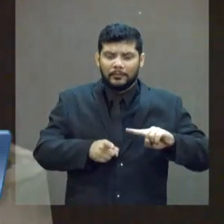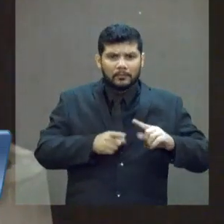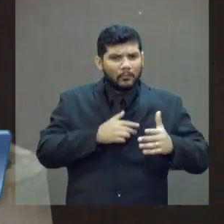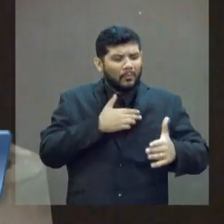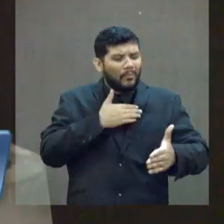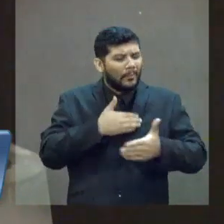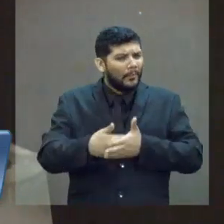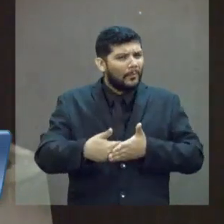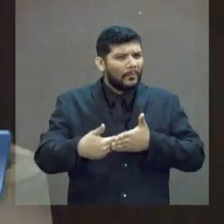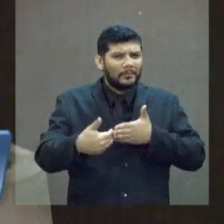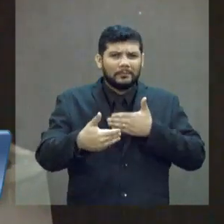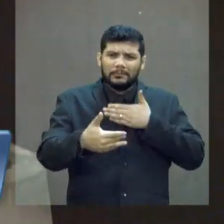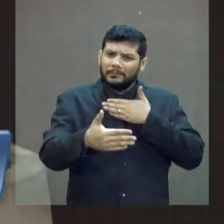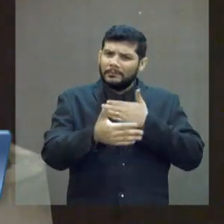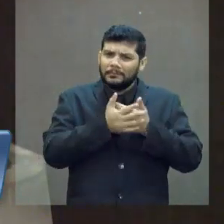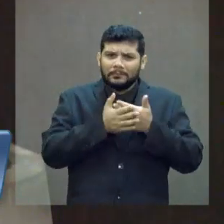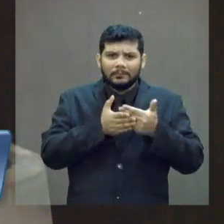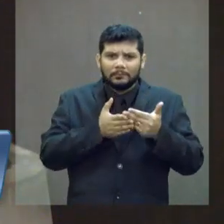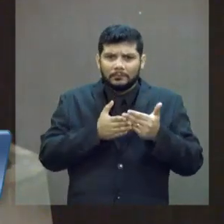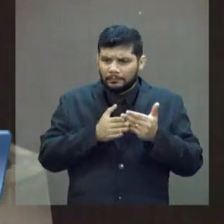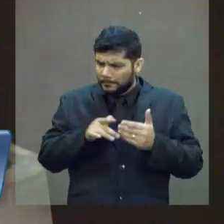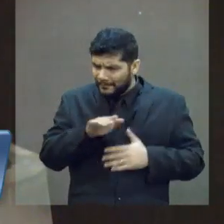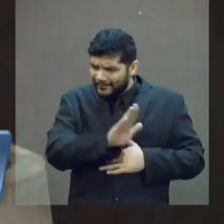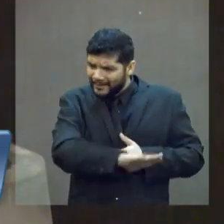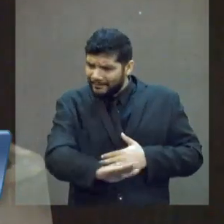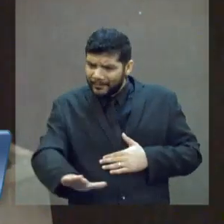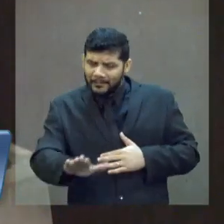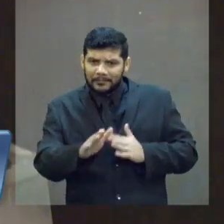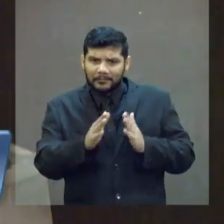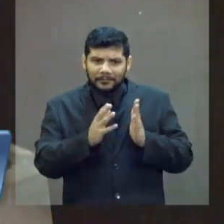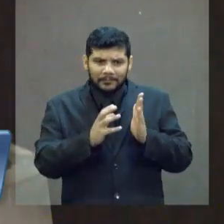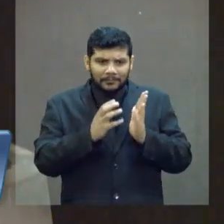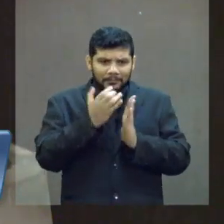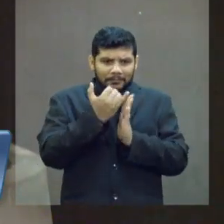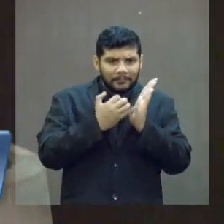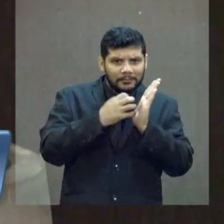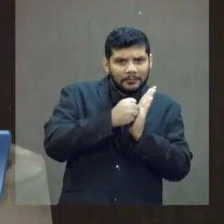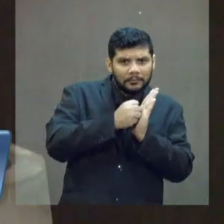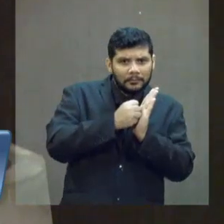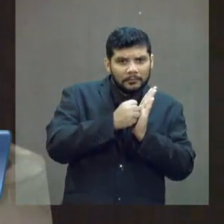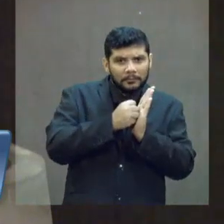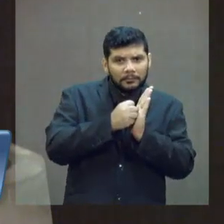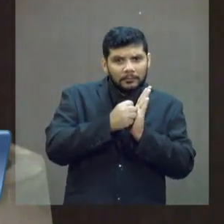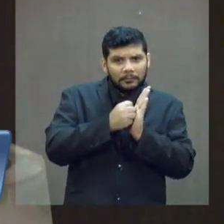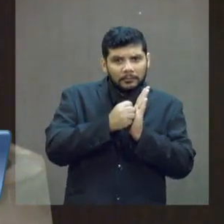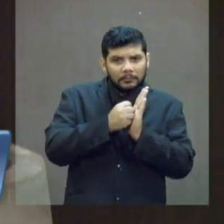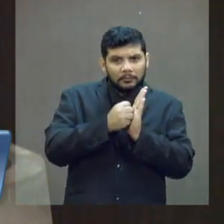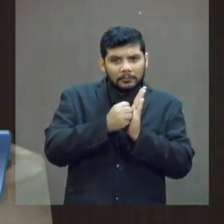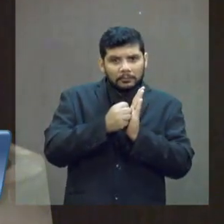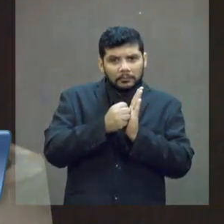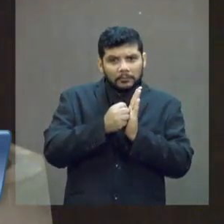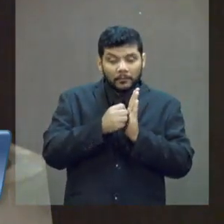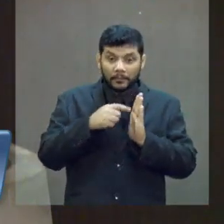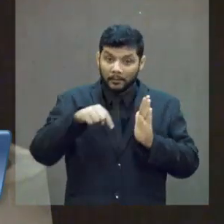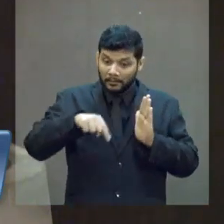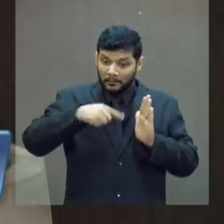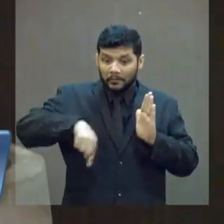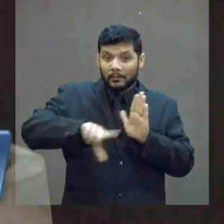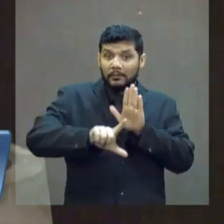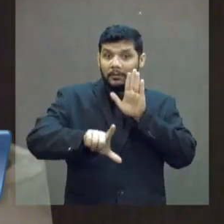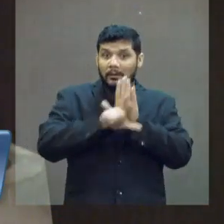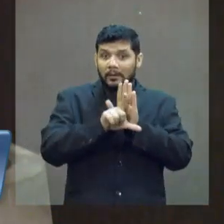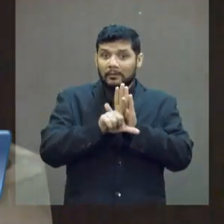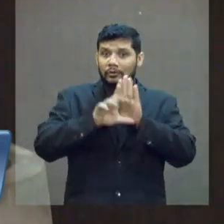sobretaxação para crianças com deficiência, nós aqui havíamos aprovado uma lei de nossa autoria que